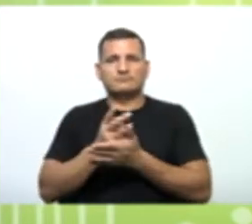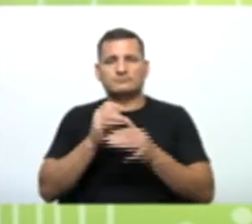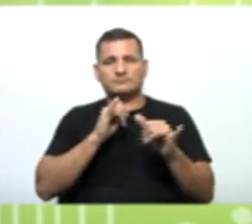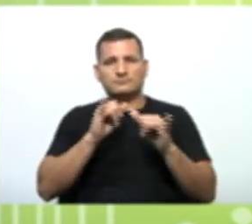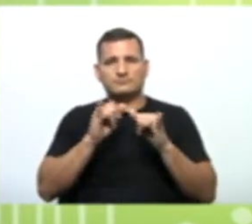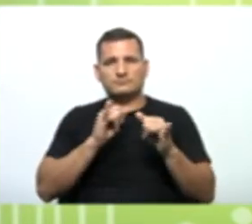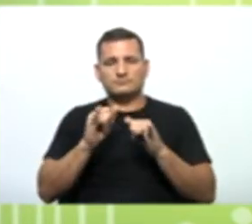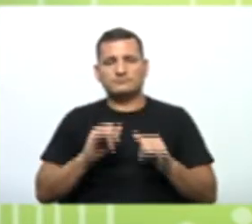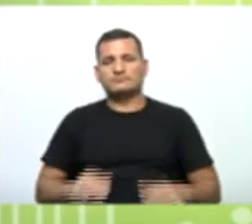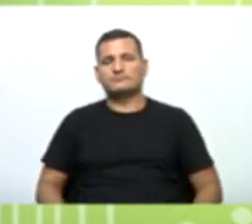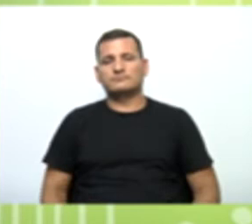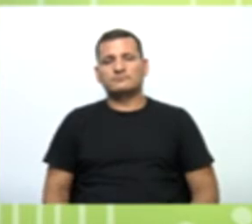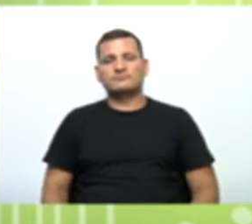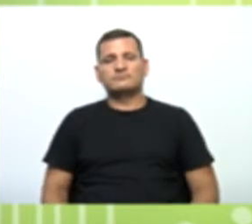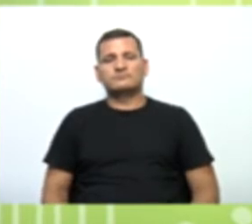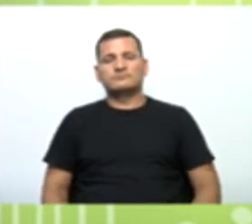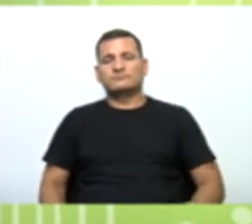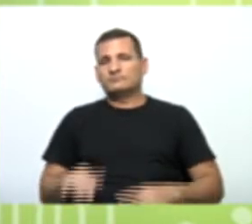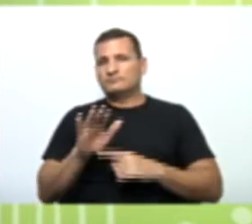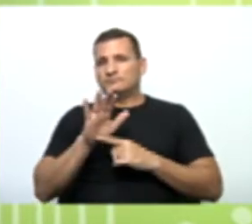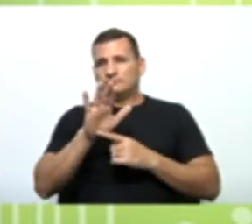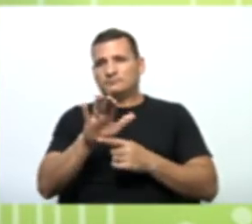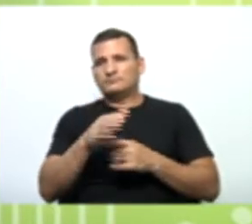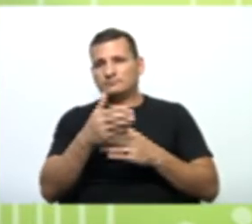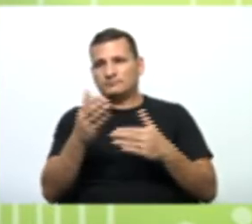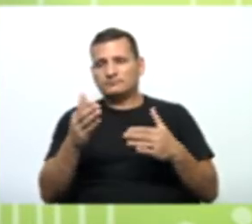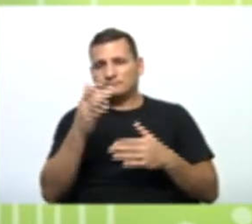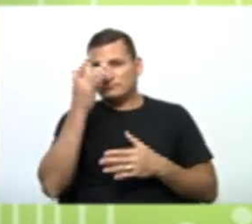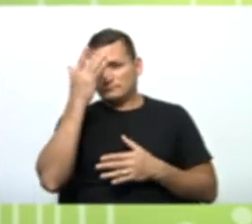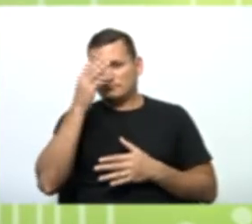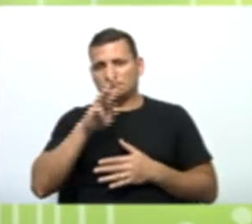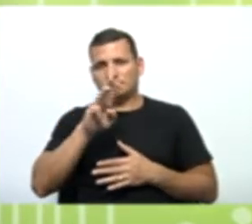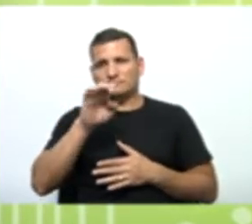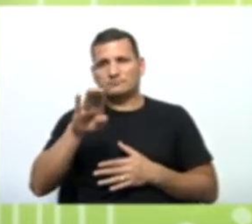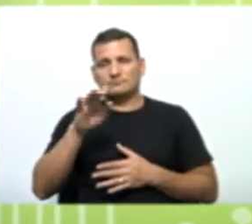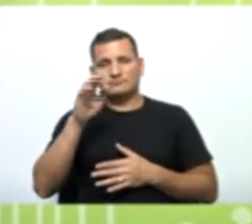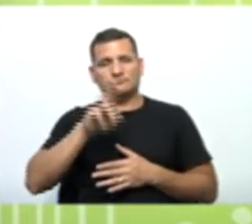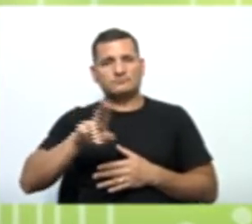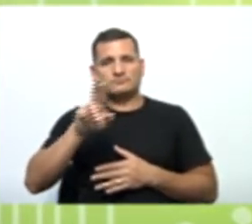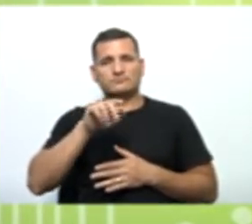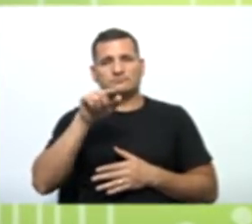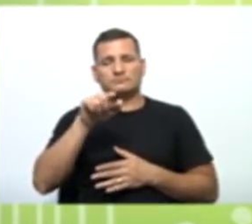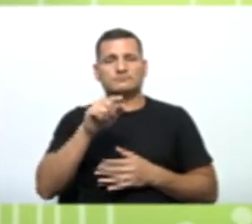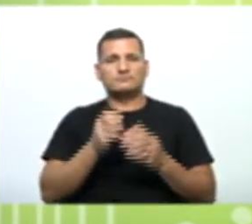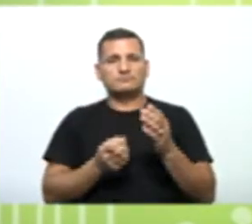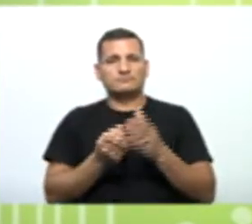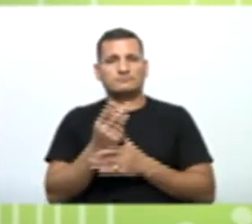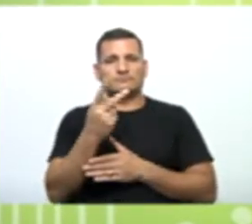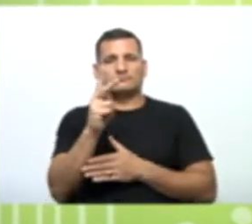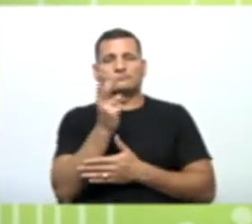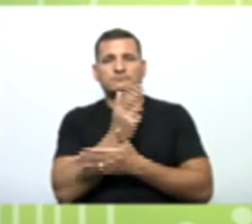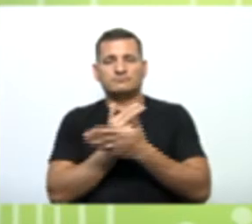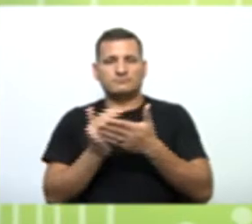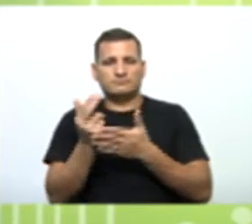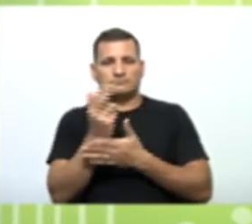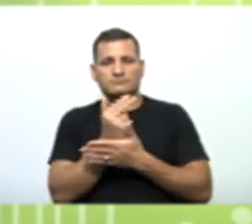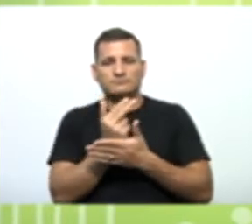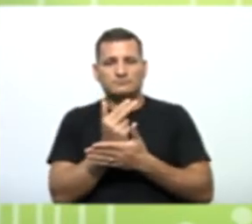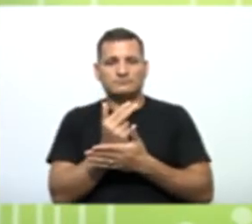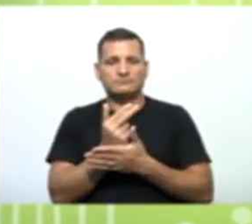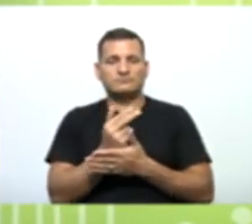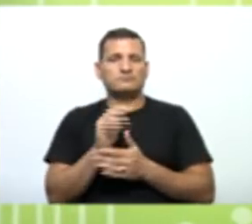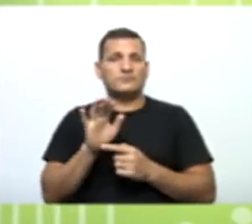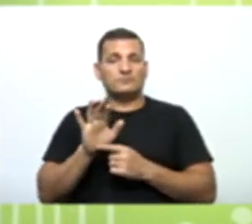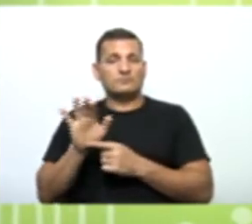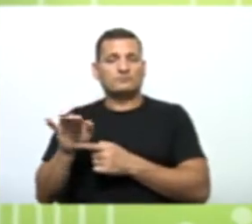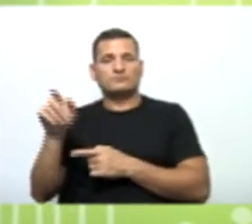Eu vou mostrar para vocês, é uma aplicação web, fácil de utilizar, você cria o seu protótipo que foi rascunhado e já